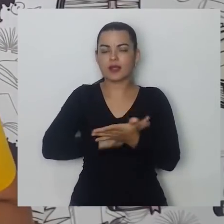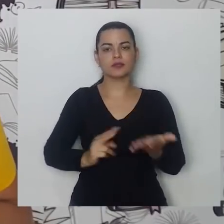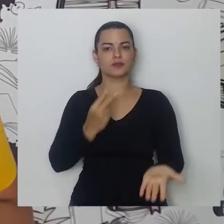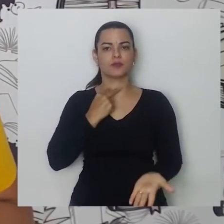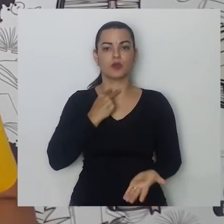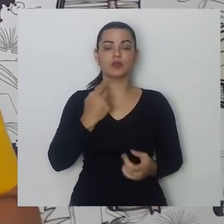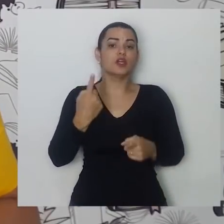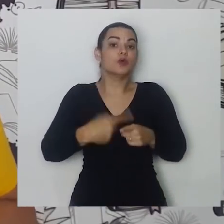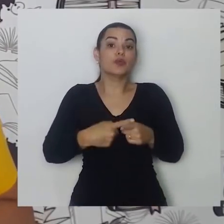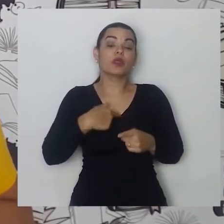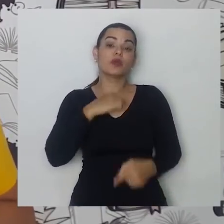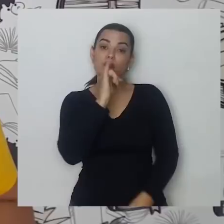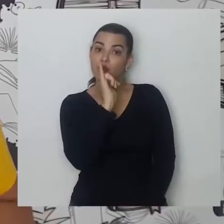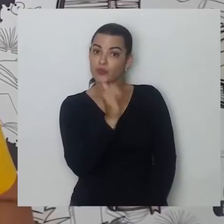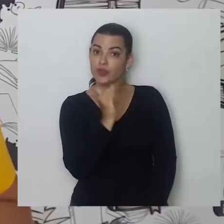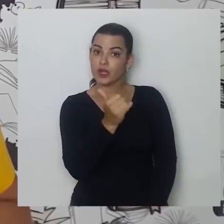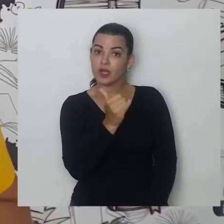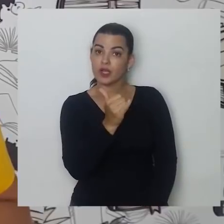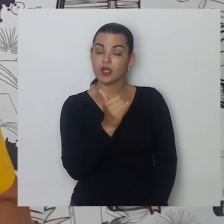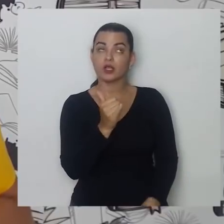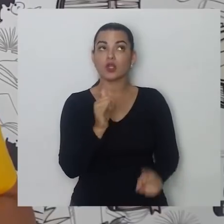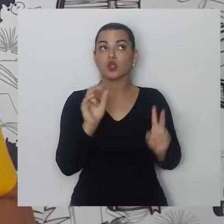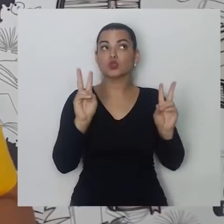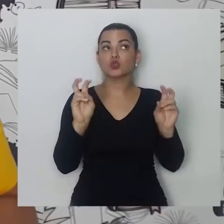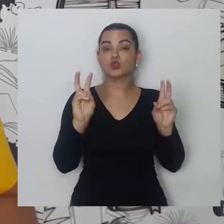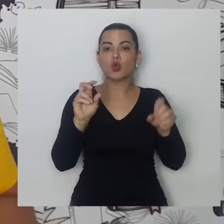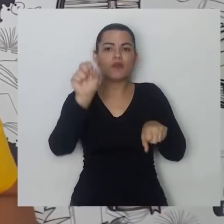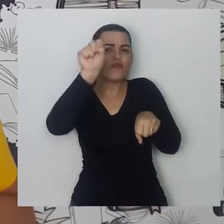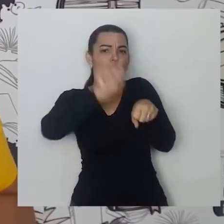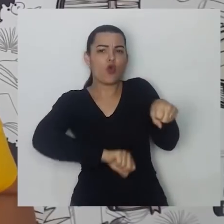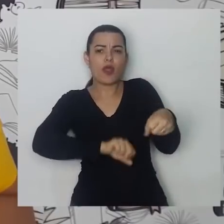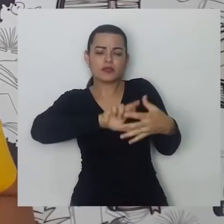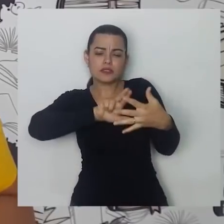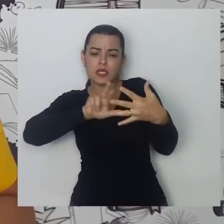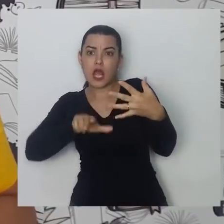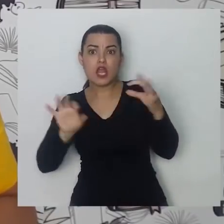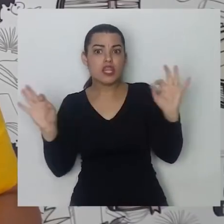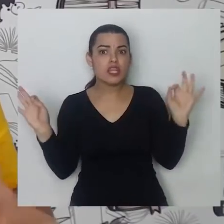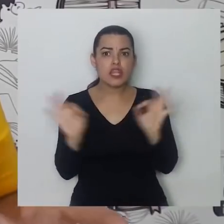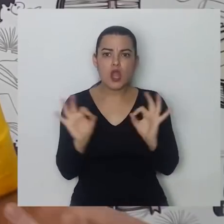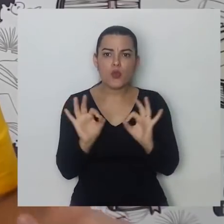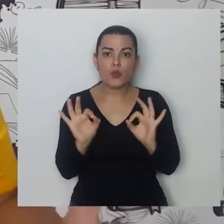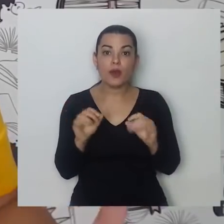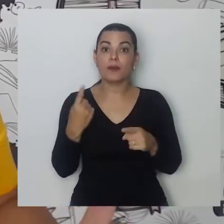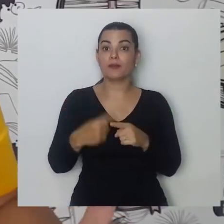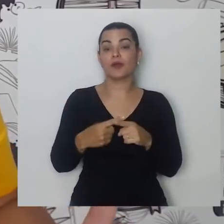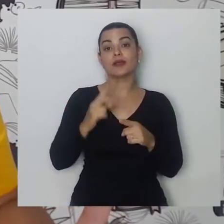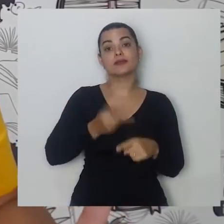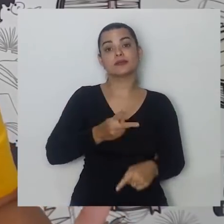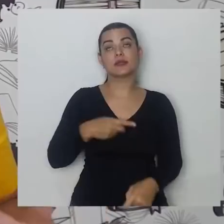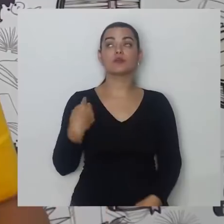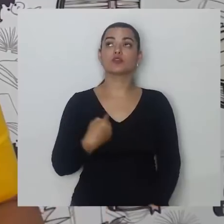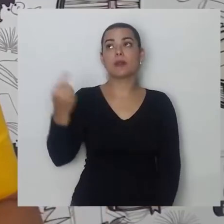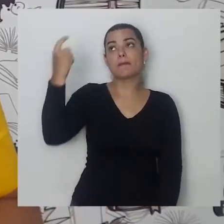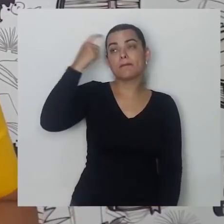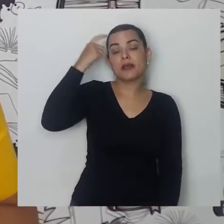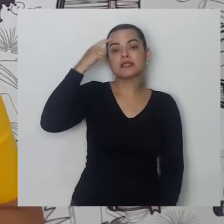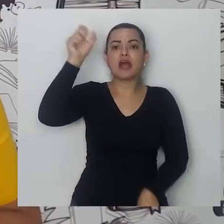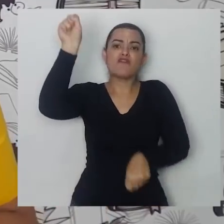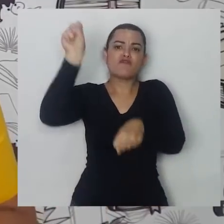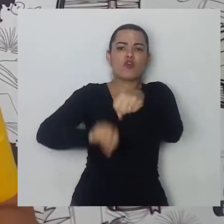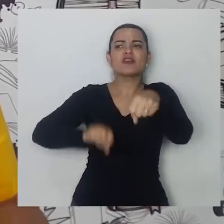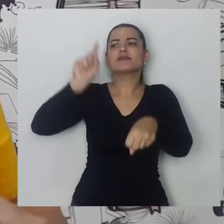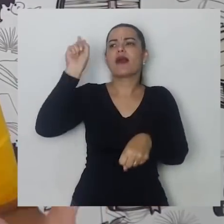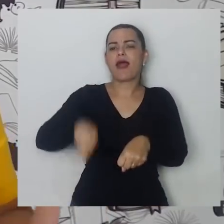violência. Agora, sabe por que eu estou falando de nenhum tipo de violência? Porque nós sempre pensamos na